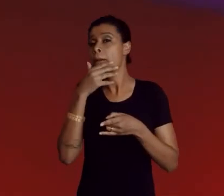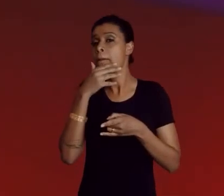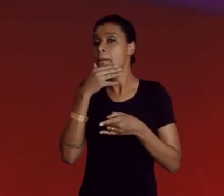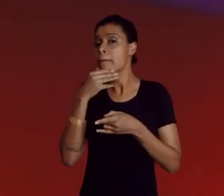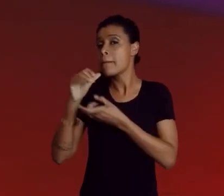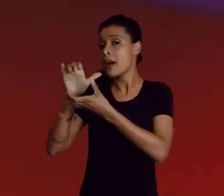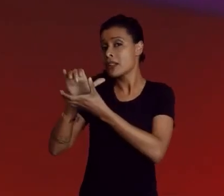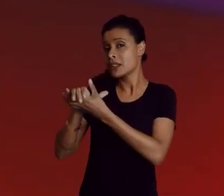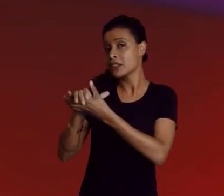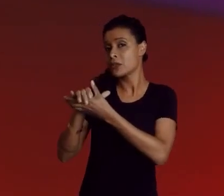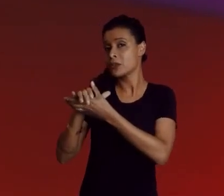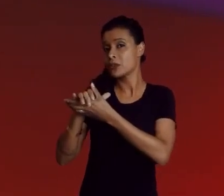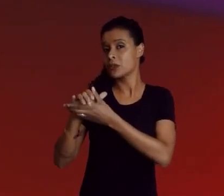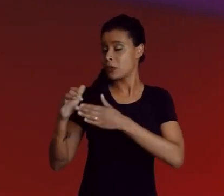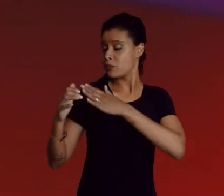marido.